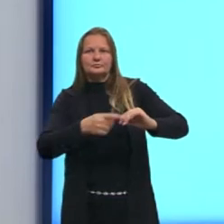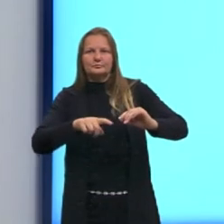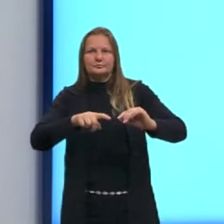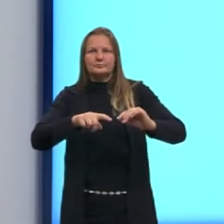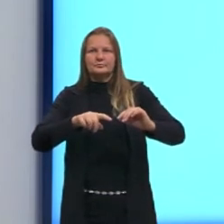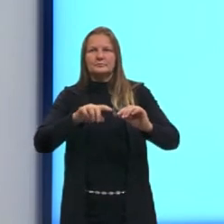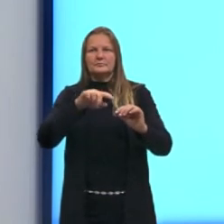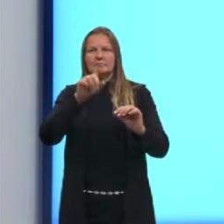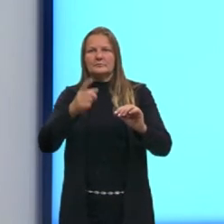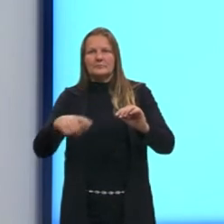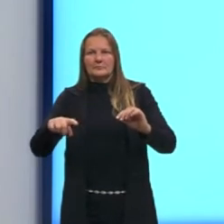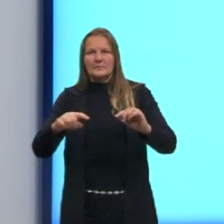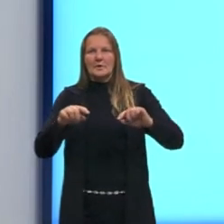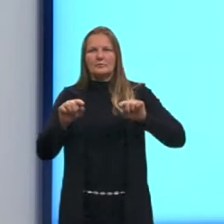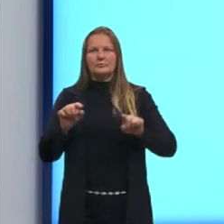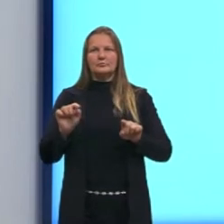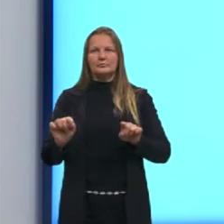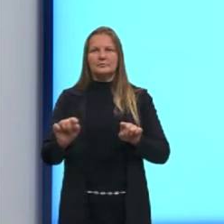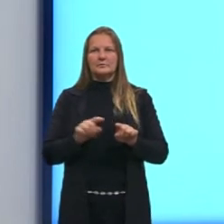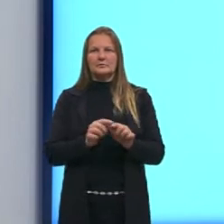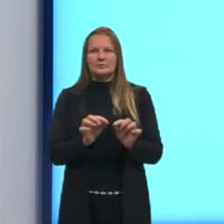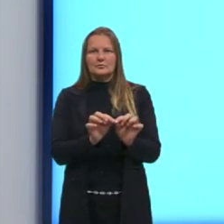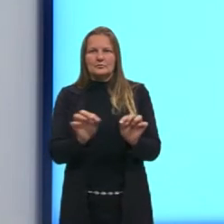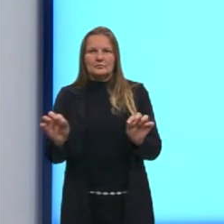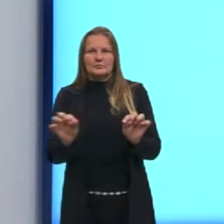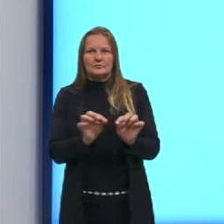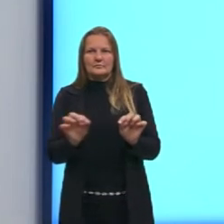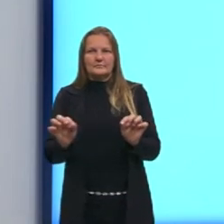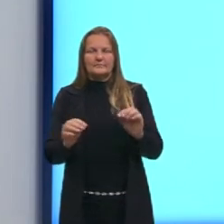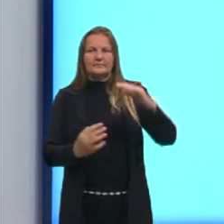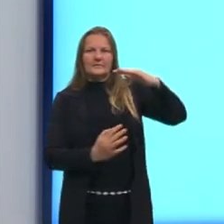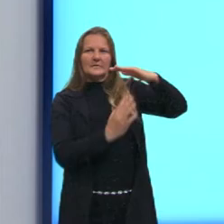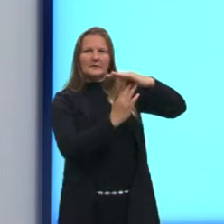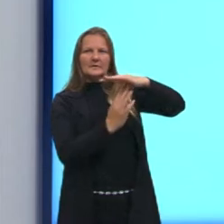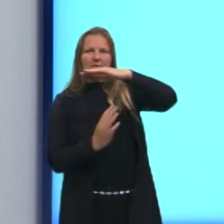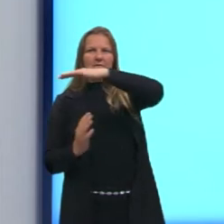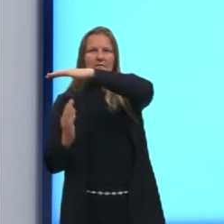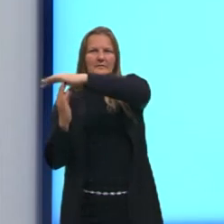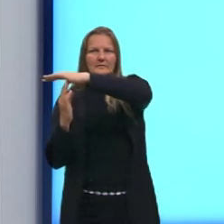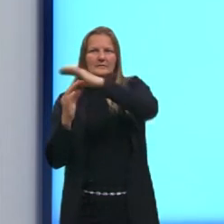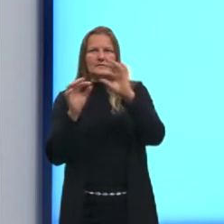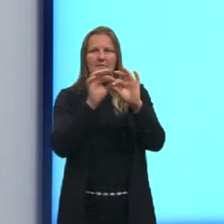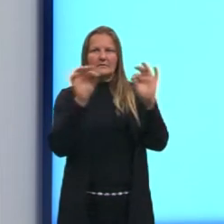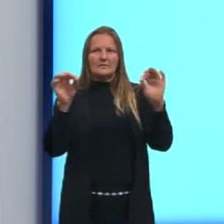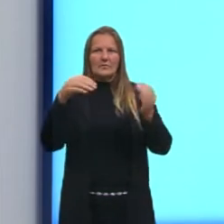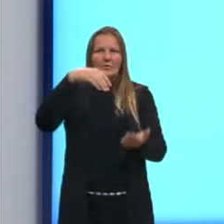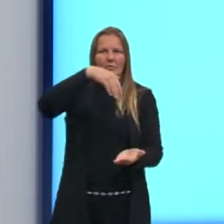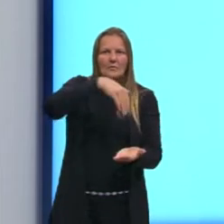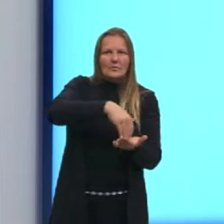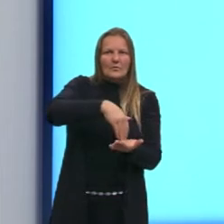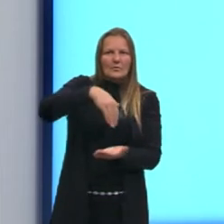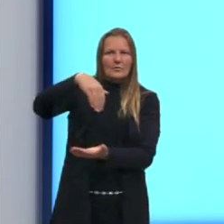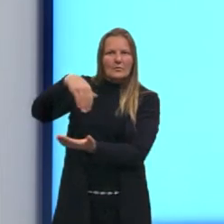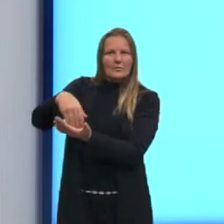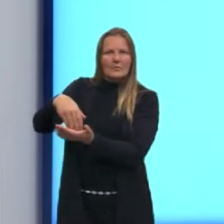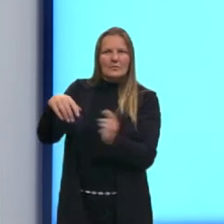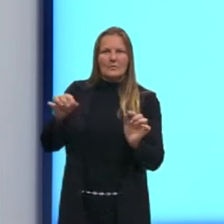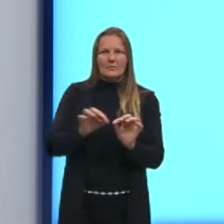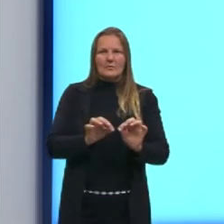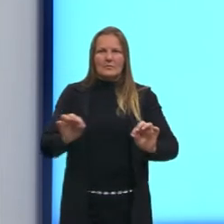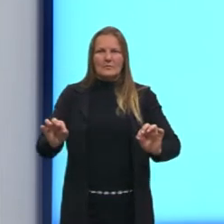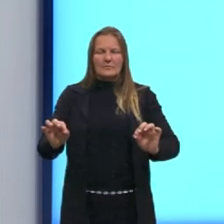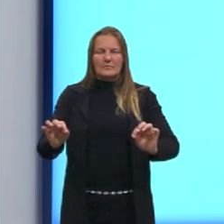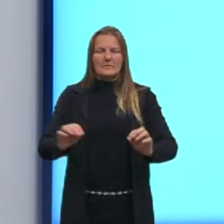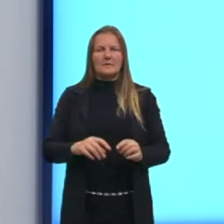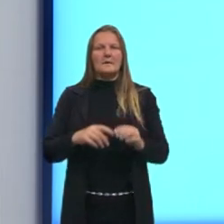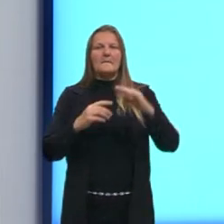Mas a gente considera então a distância entre uma crista e outra crista, ou de um vale a outro vale.